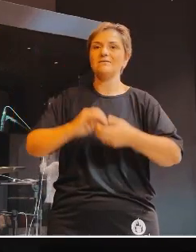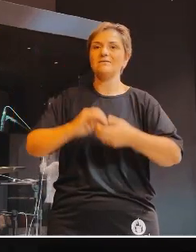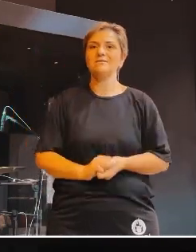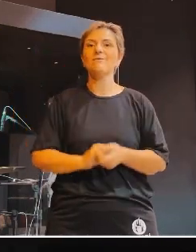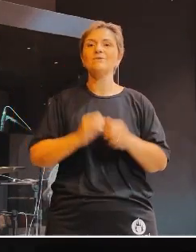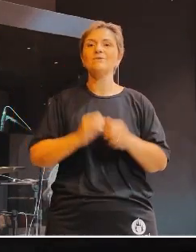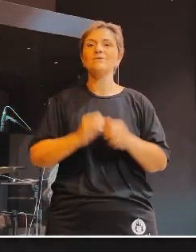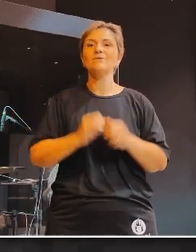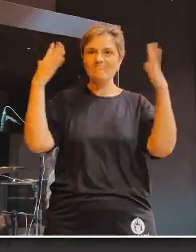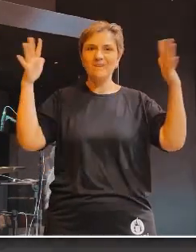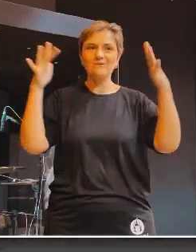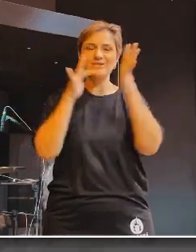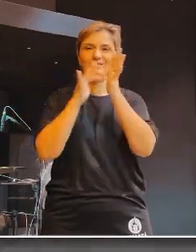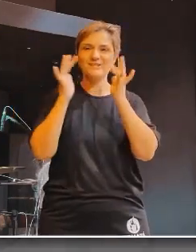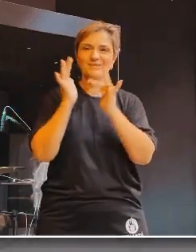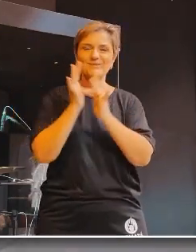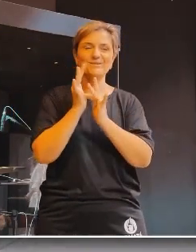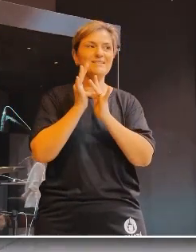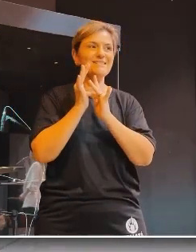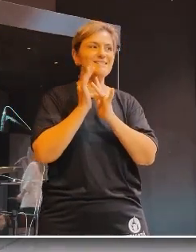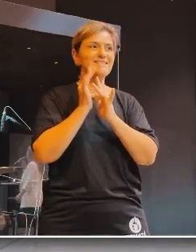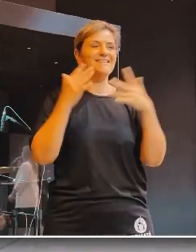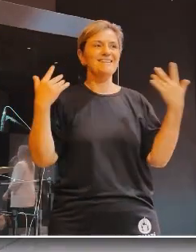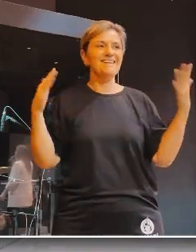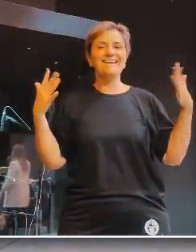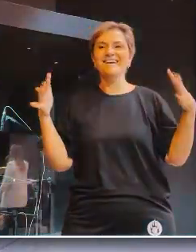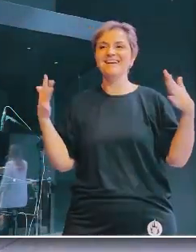pode aplaudir a Jesus?